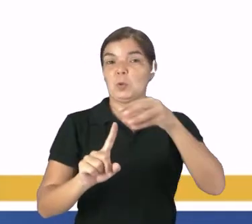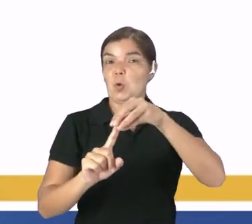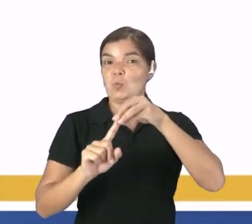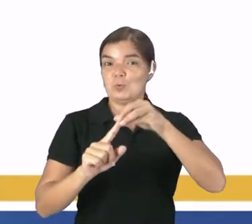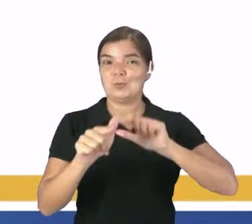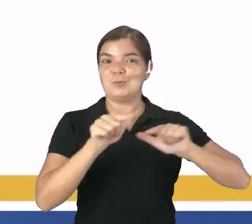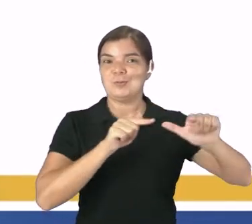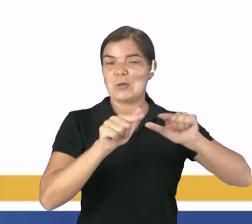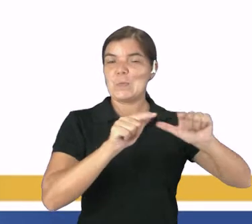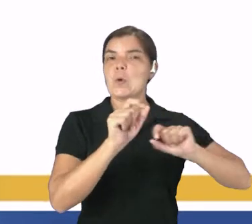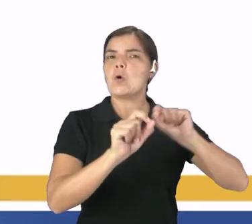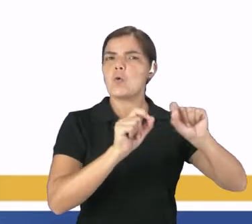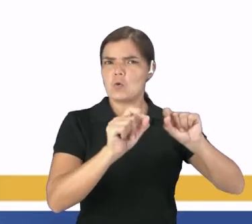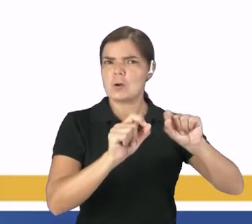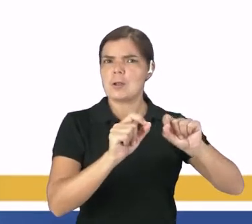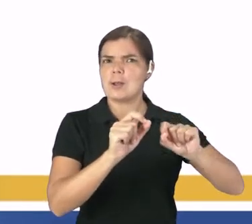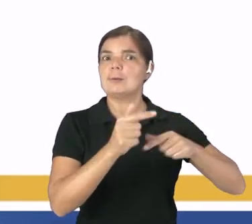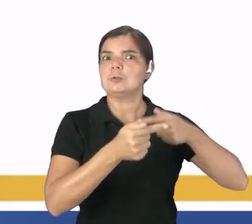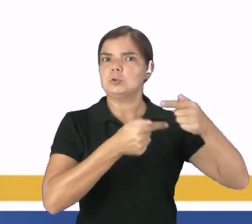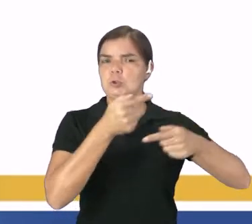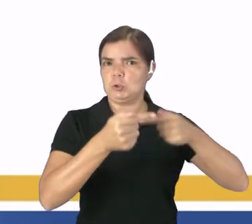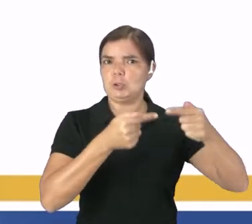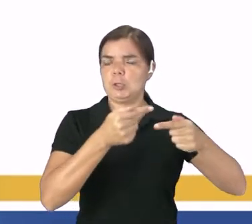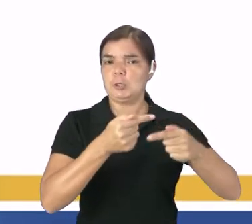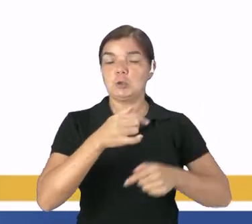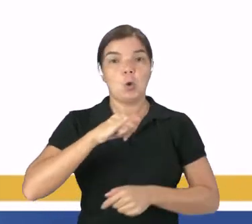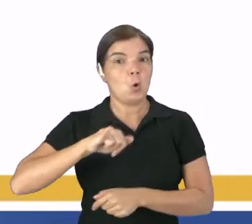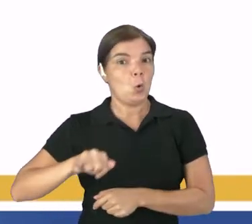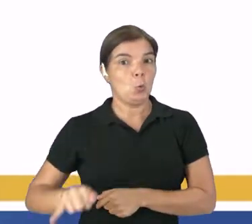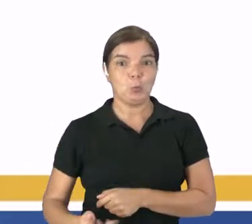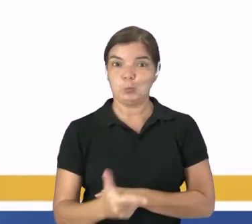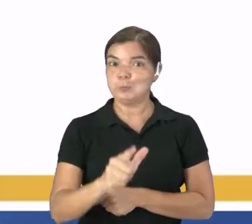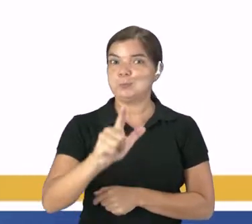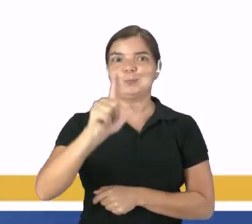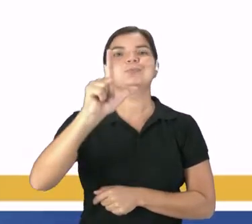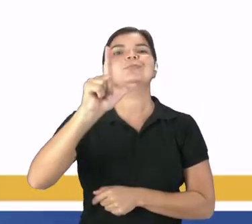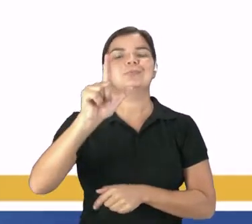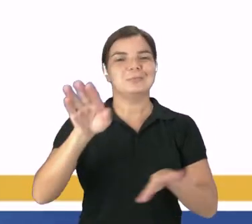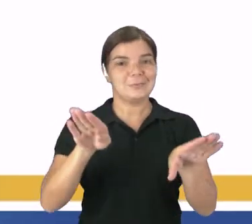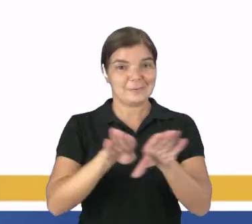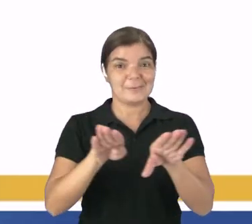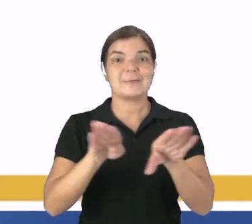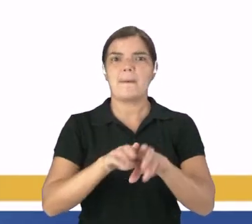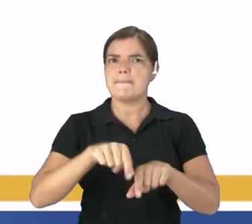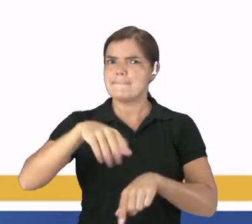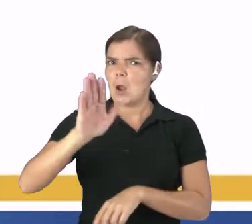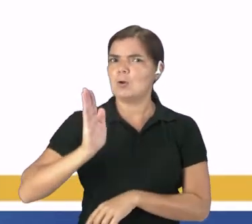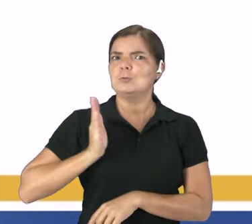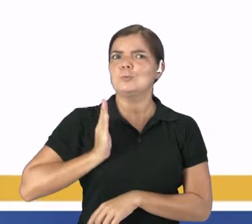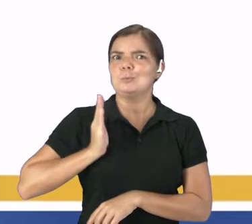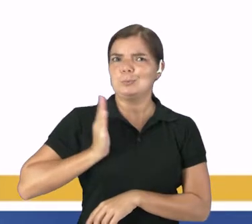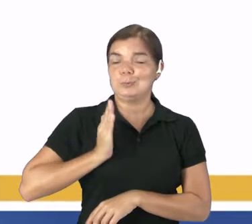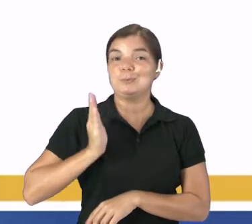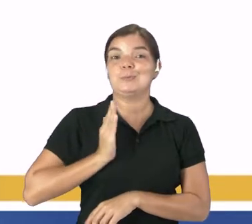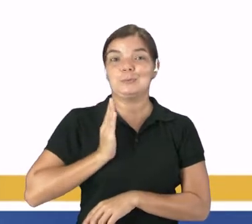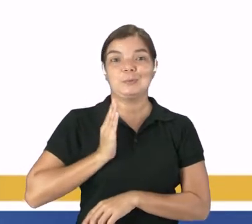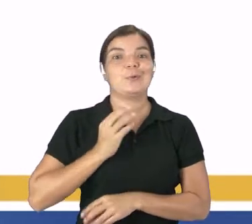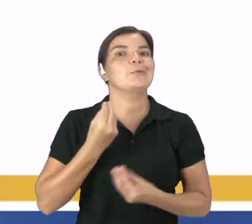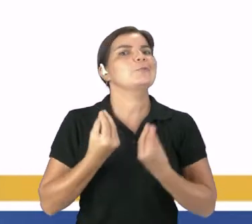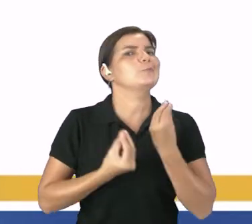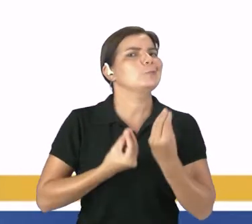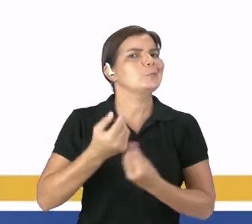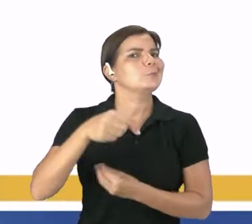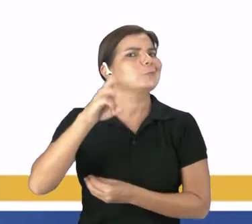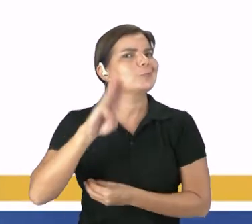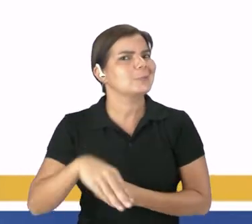objetivo do trabalhador vai ser em gerar grandes lucros. Ele quer aumentar as riquezas dele, ele quer ficar cada vez mais rico. Mas ele vai ficar